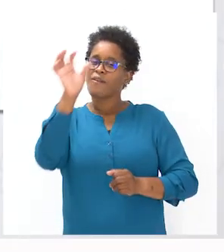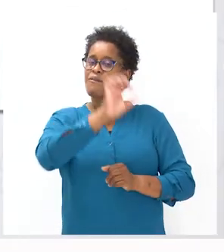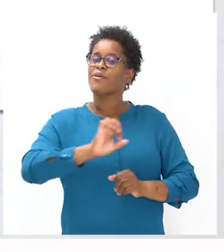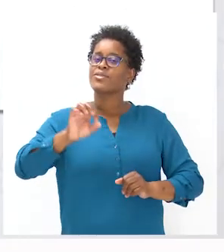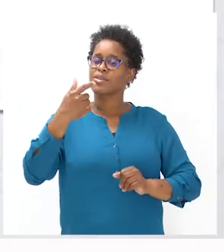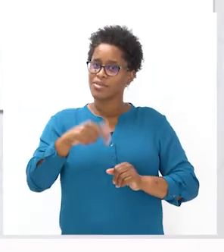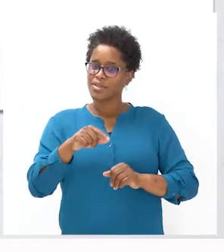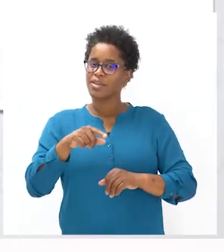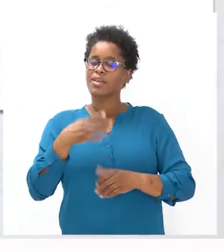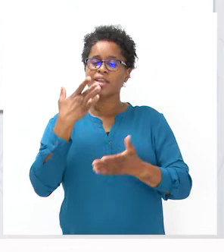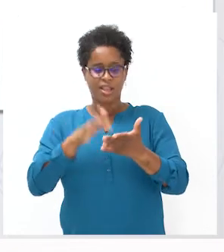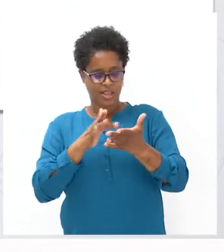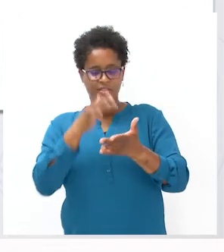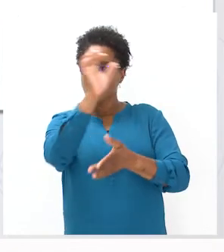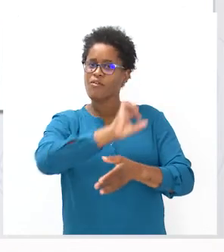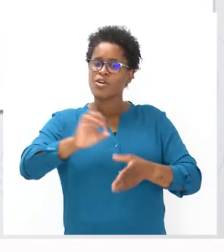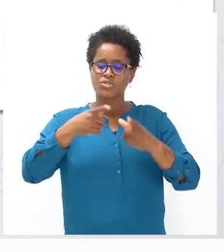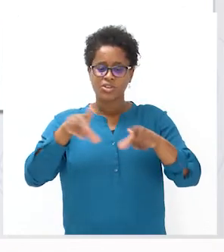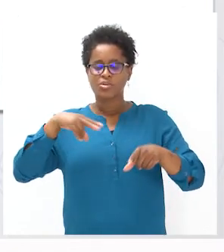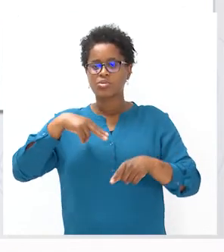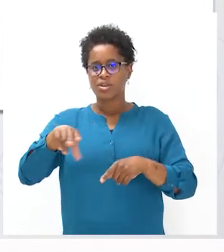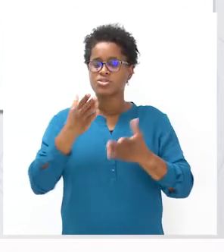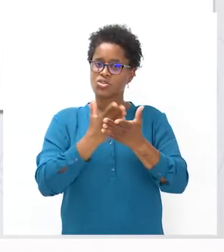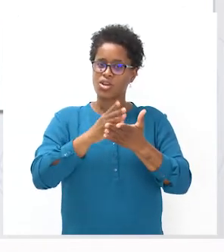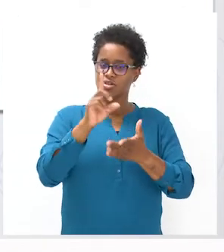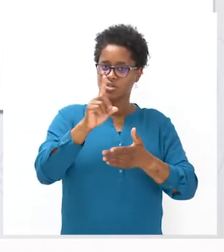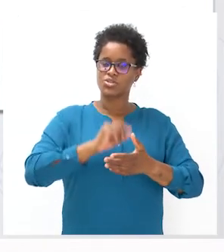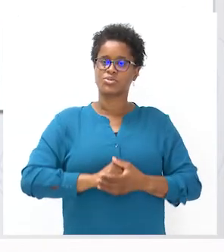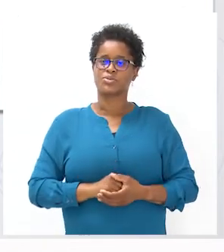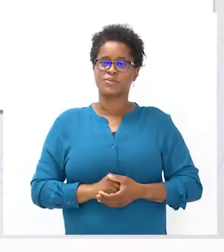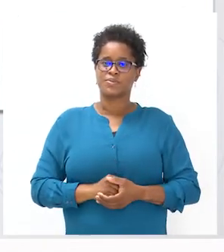Vocês têm no vosso livro de língua portuguesa do 6º ano